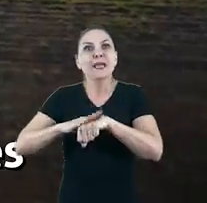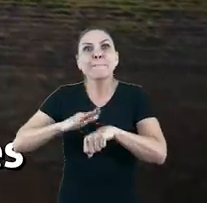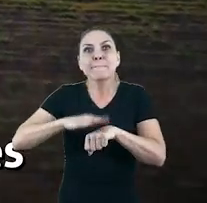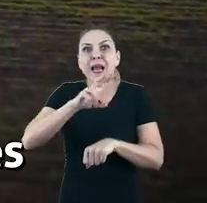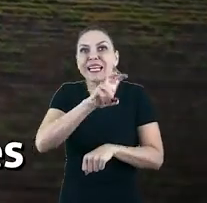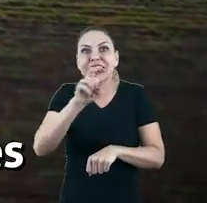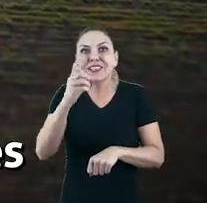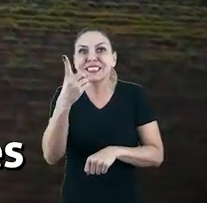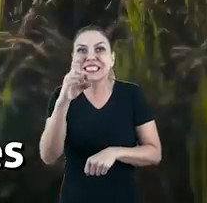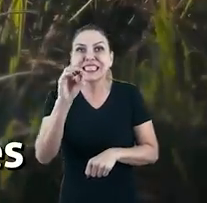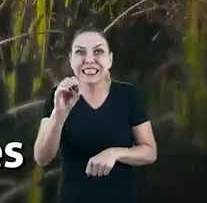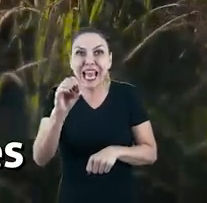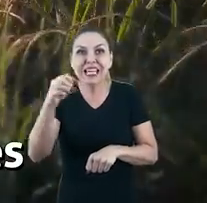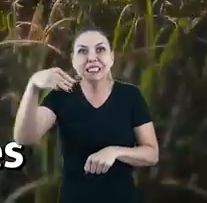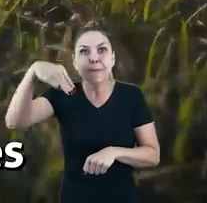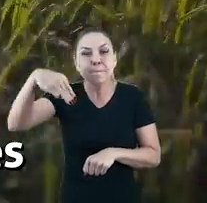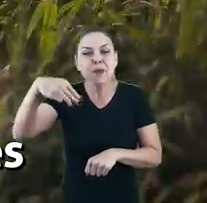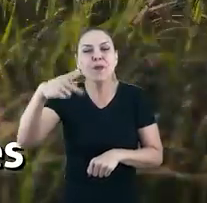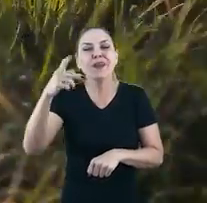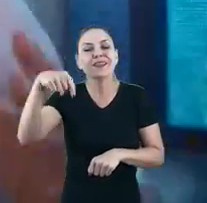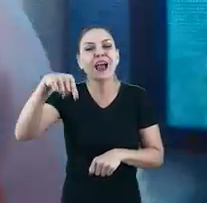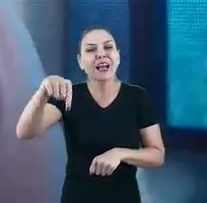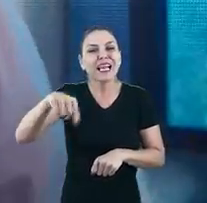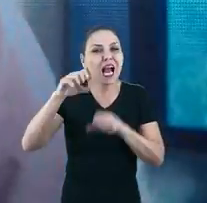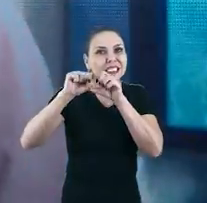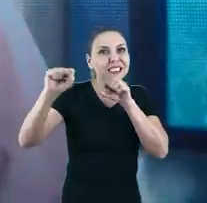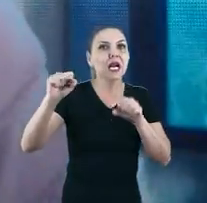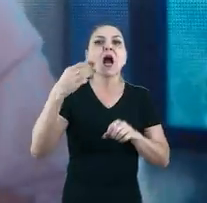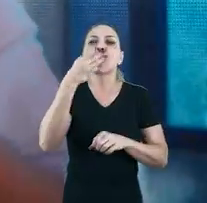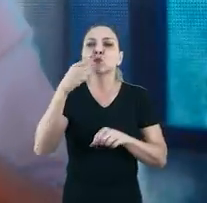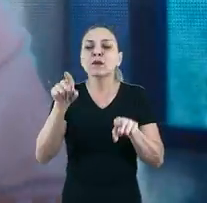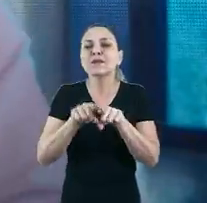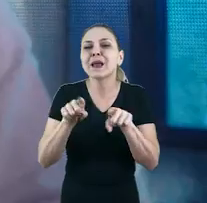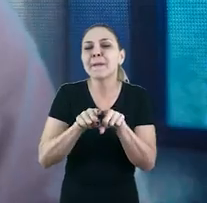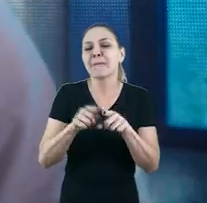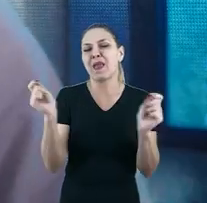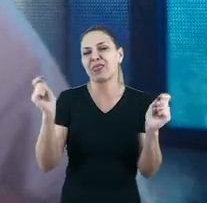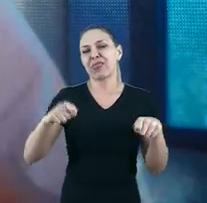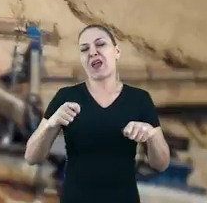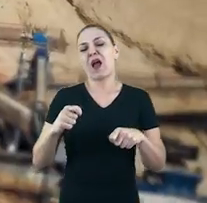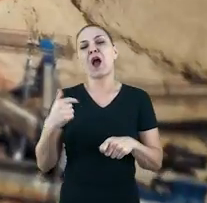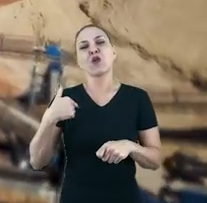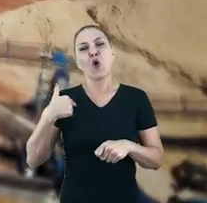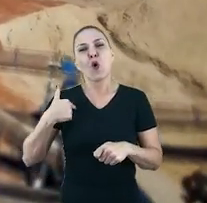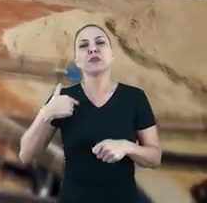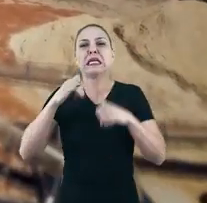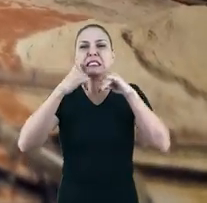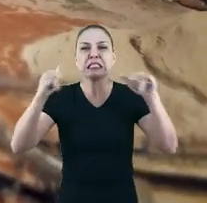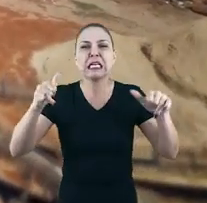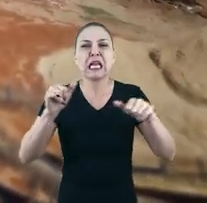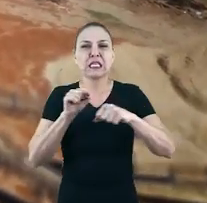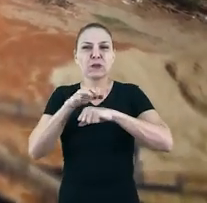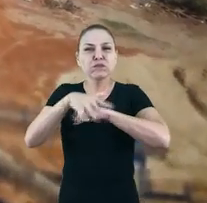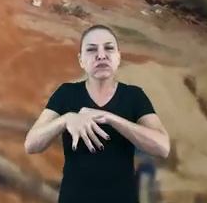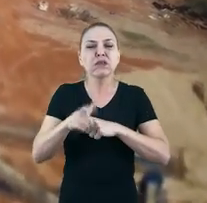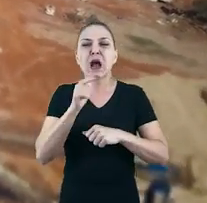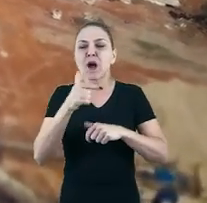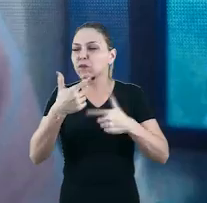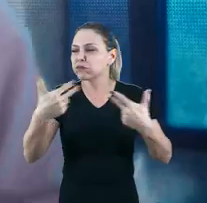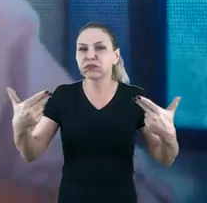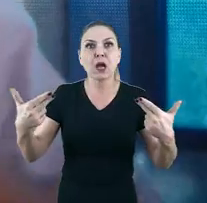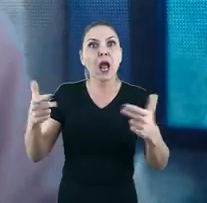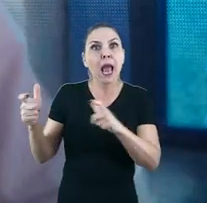nos mais de 510 mil hectares de cana-de-açúcar e no potencial das nossas usinas da